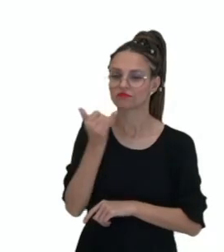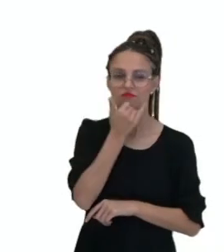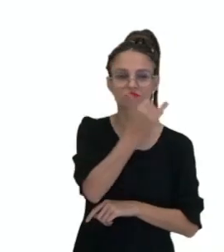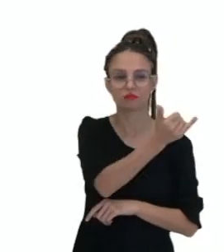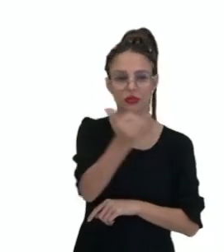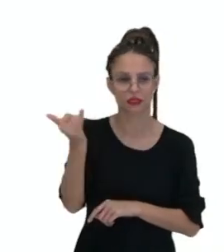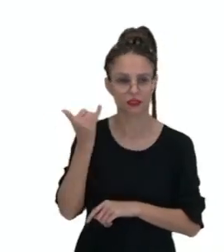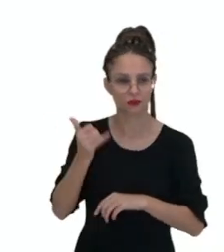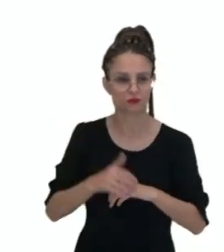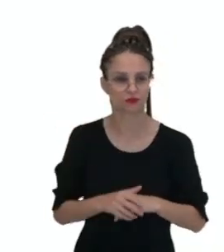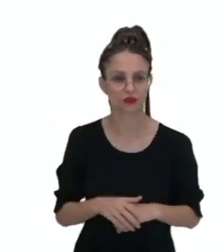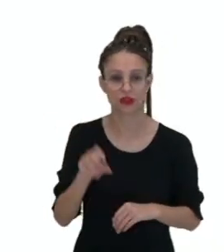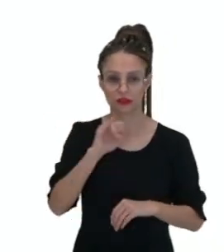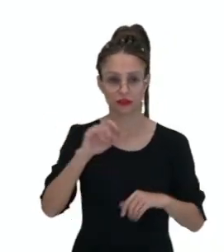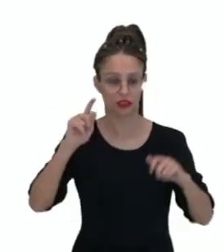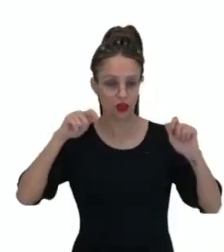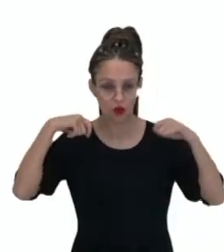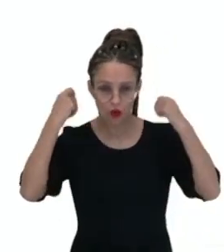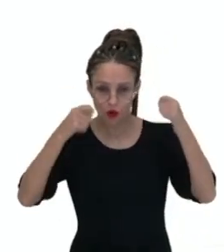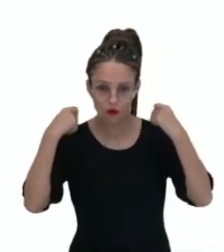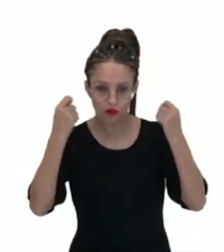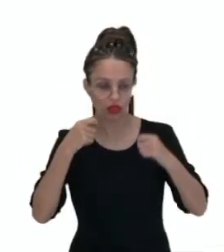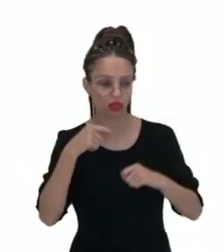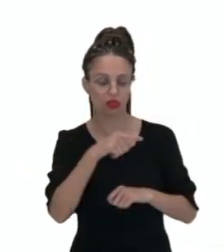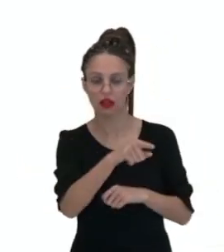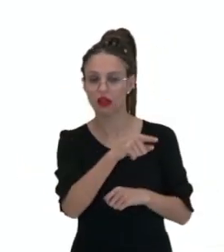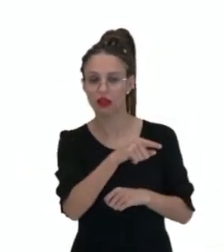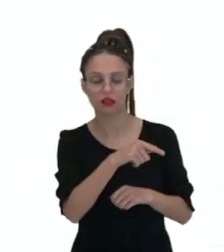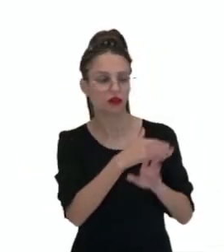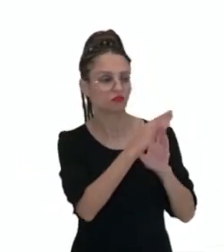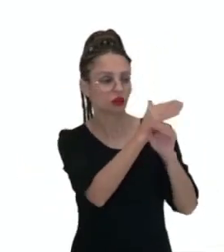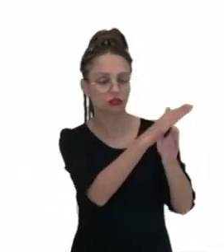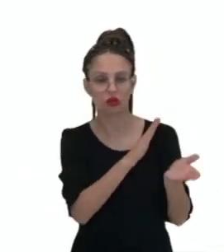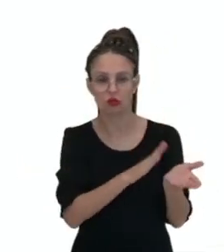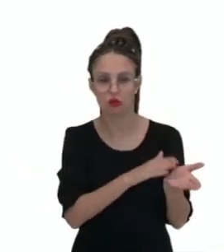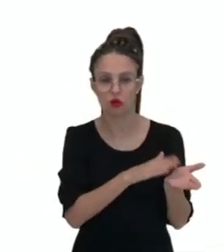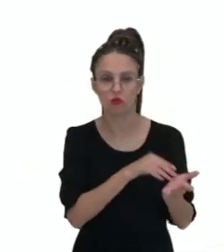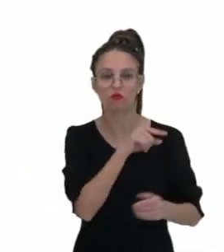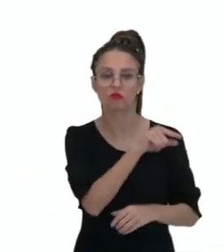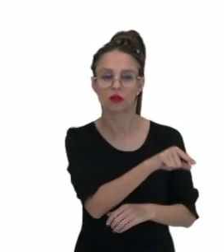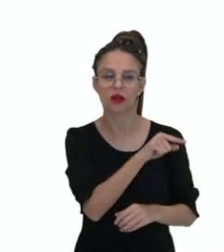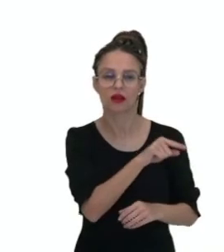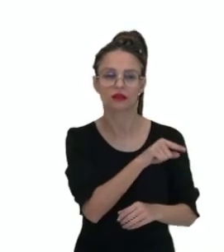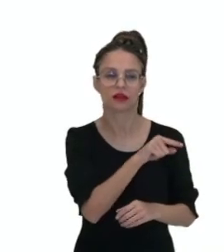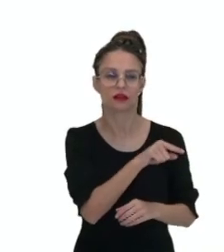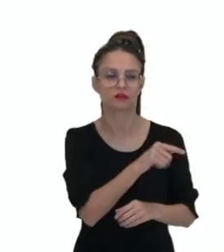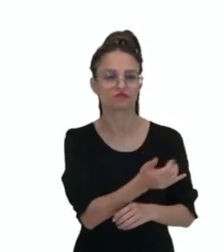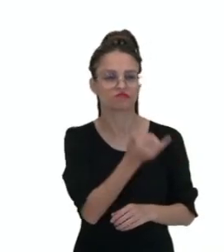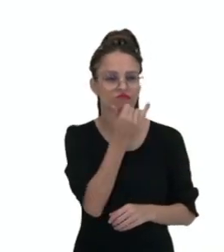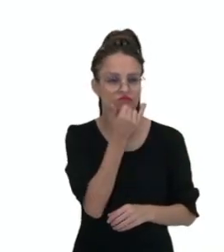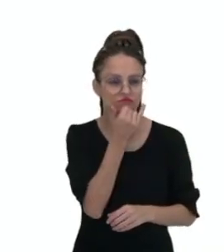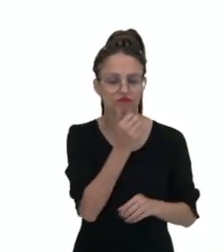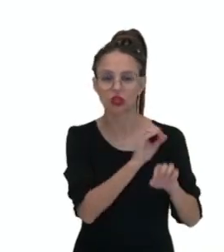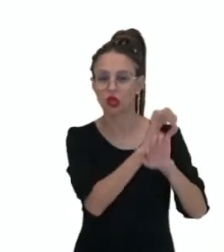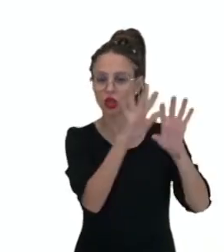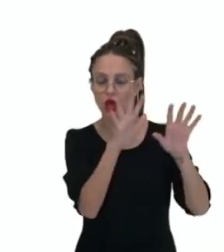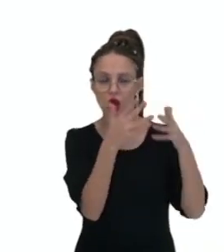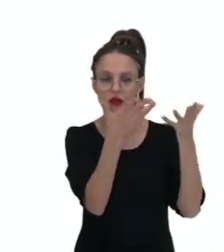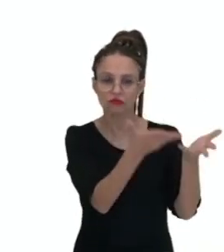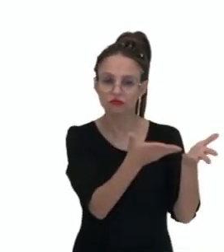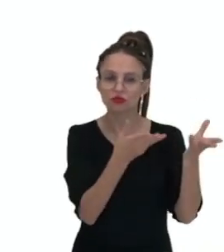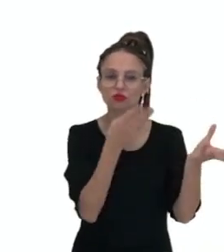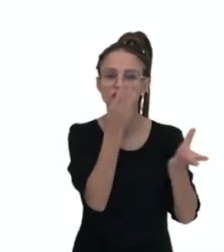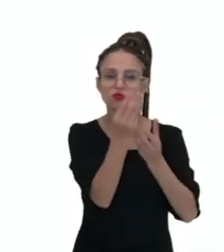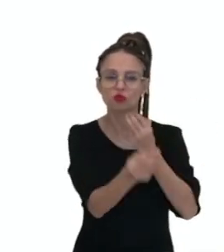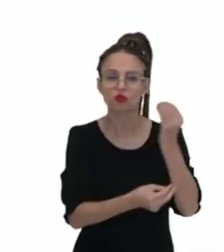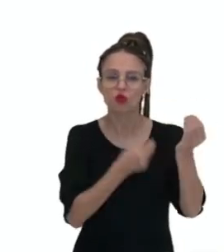lisonjeado. Se uma ovelha perdida já cobrada, glória tal e prazer tão repentino, vos deu como afirmais na